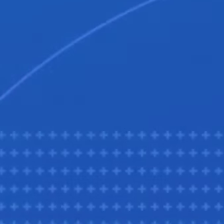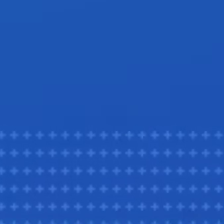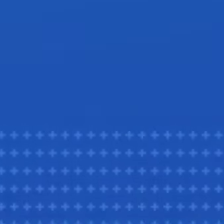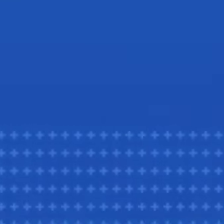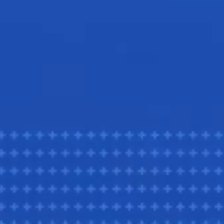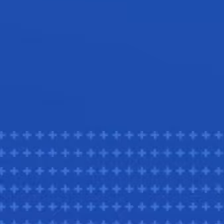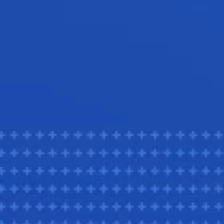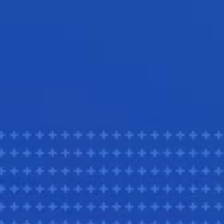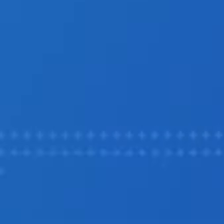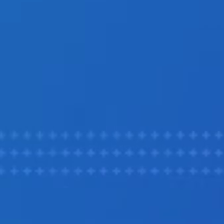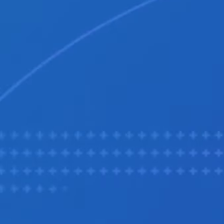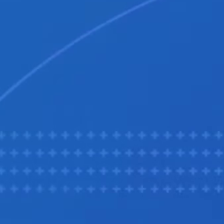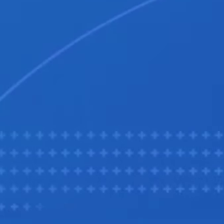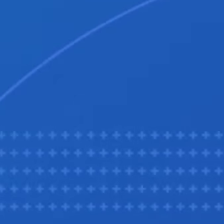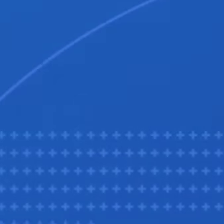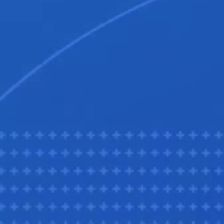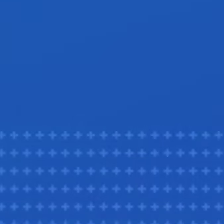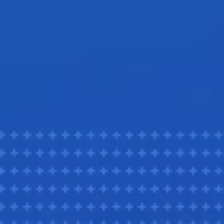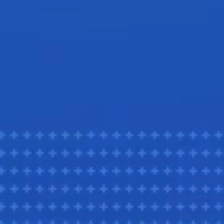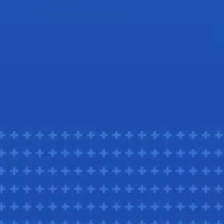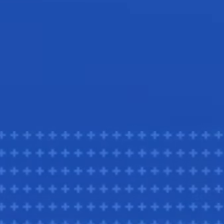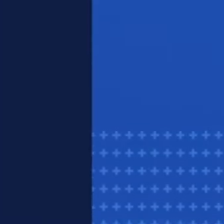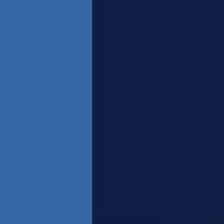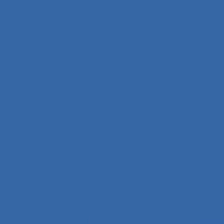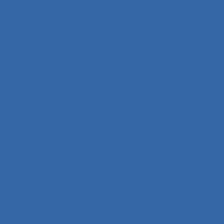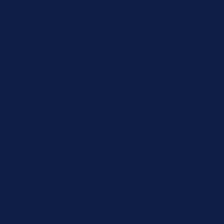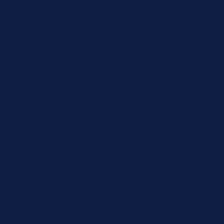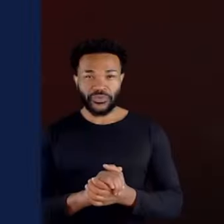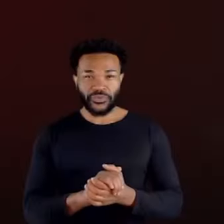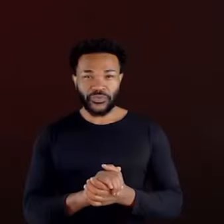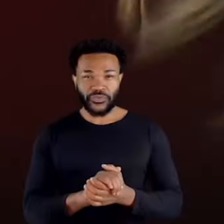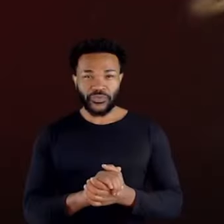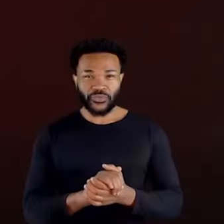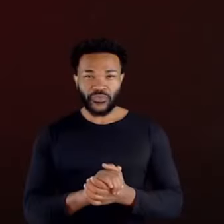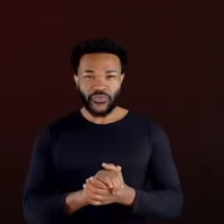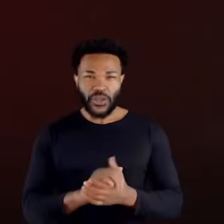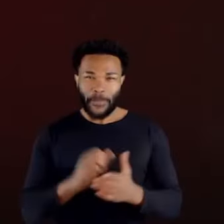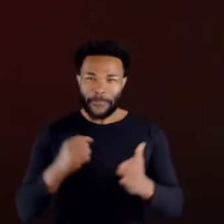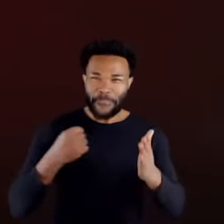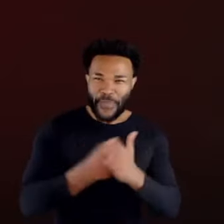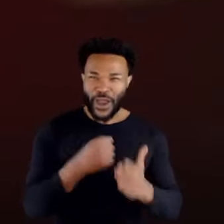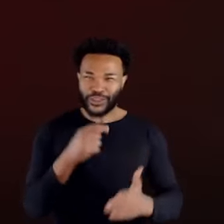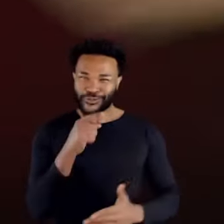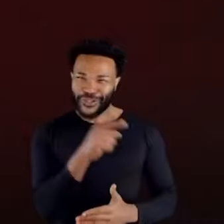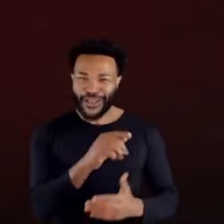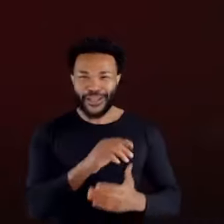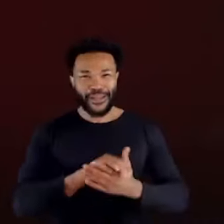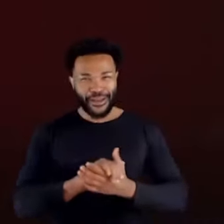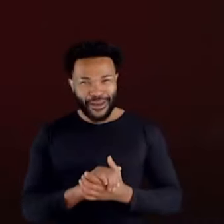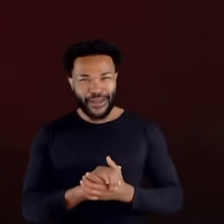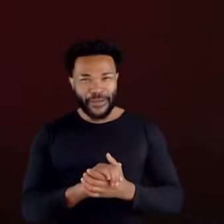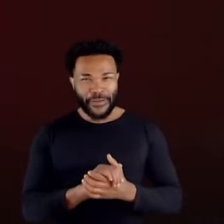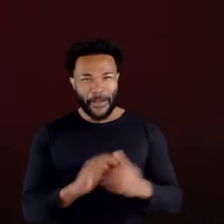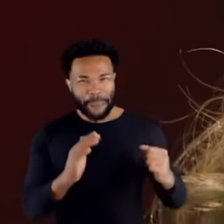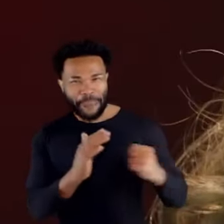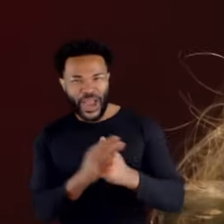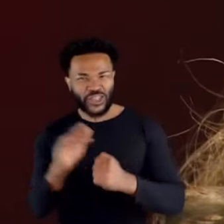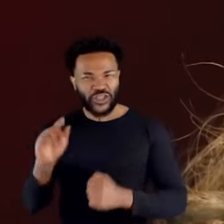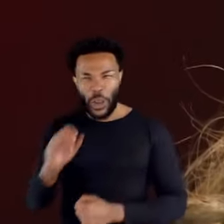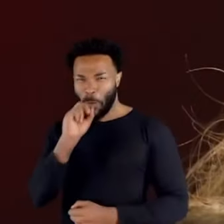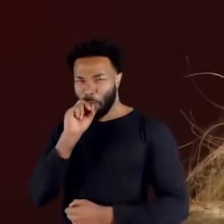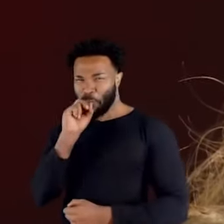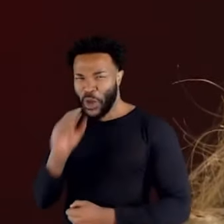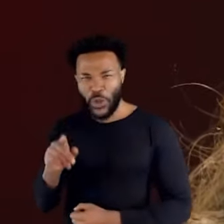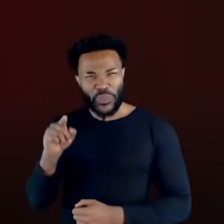União Brasil. União Brasil. Você tem que apanhar! Bate ela! Arranca o papel dela!